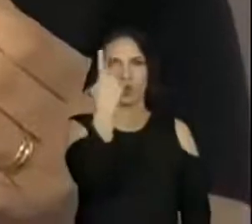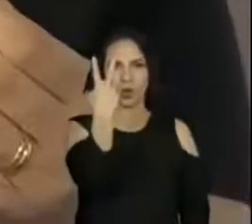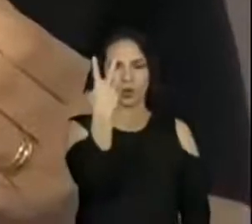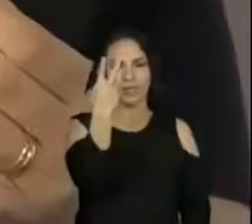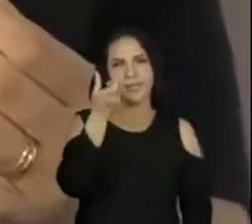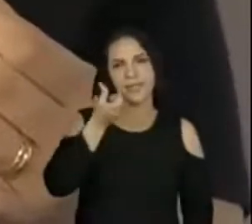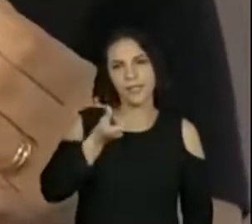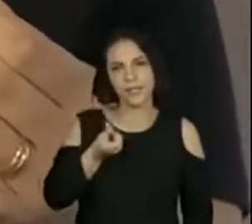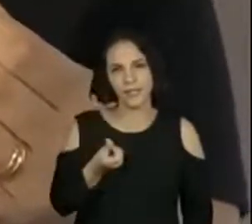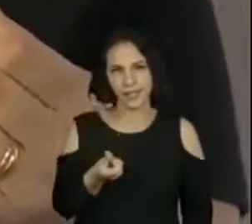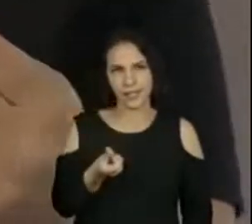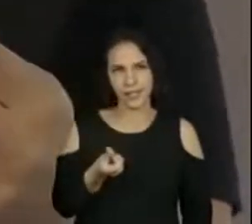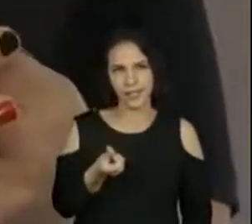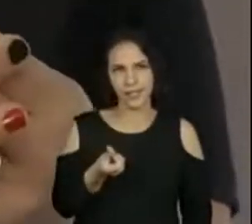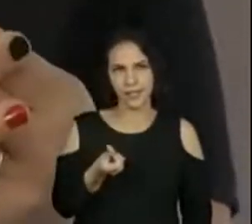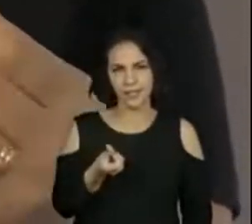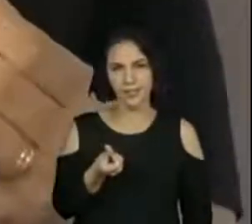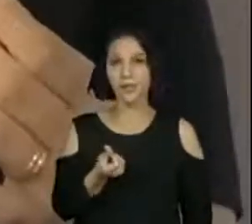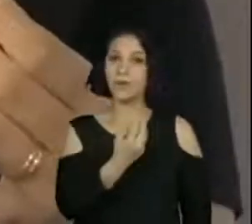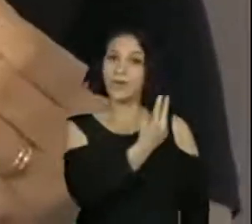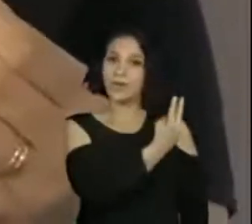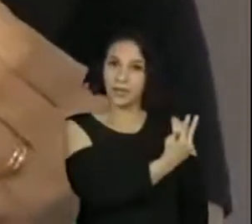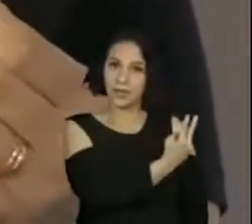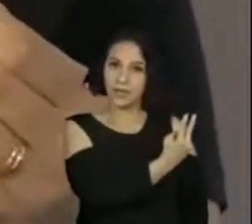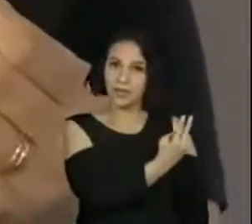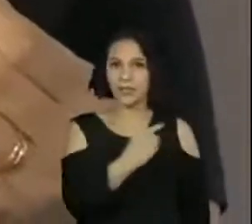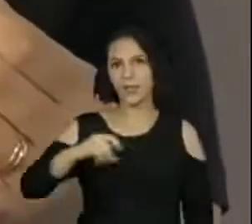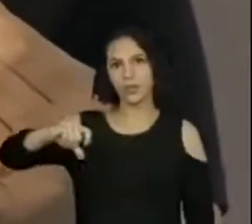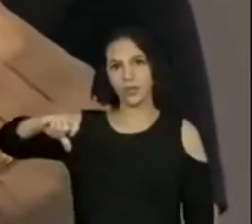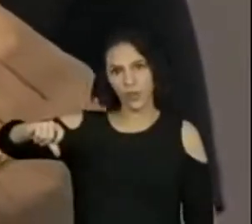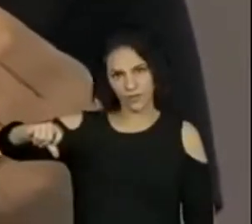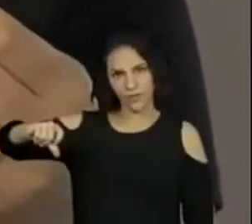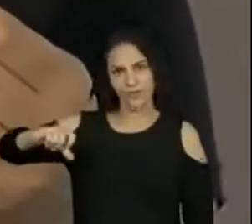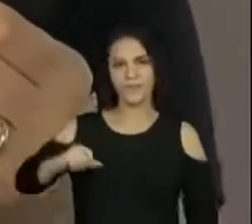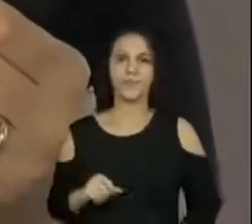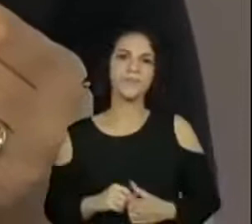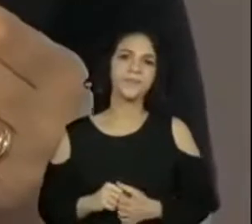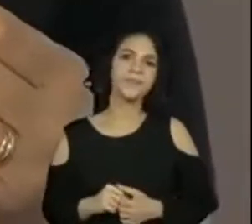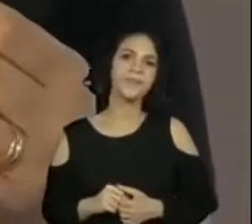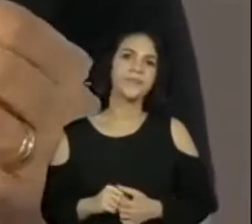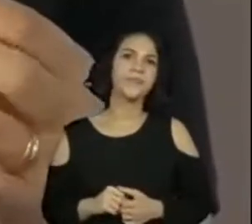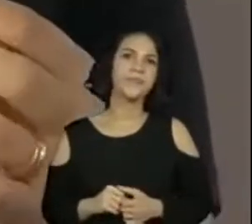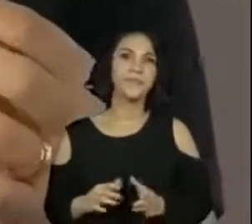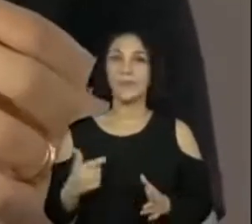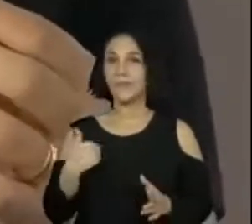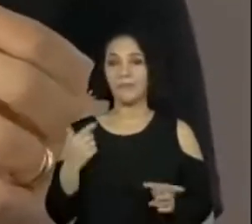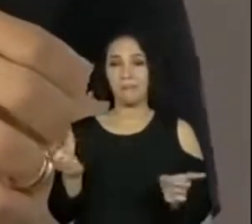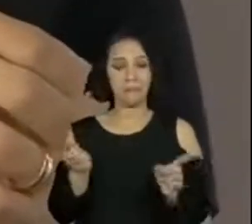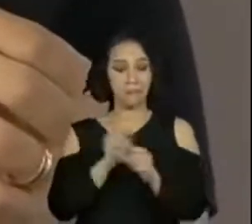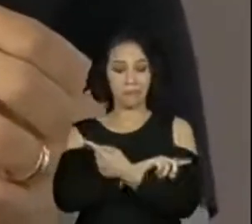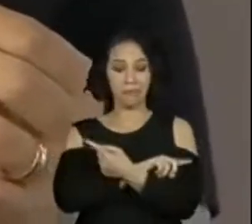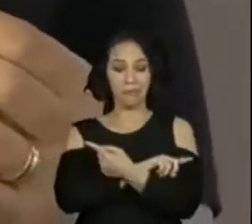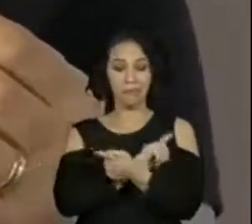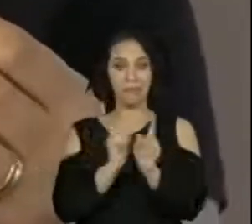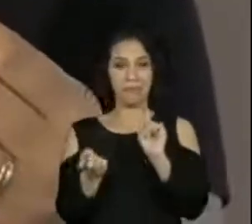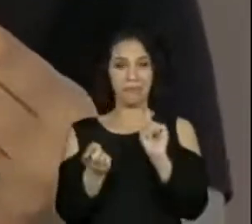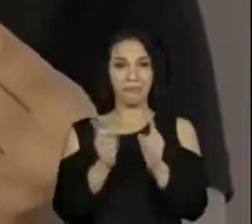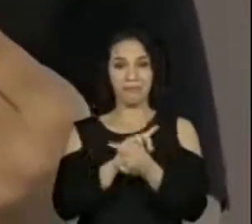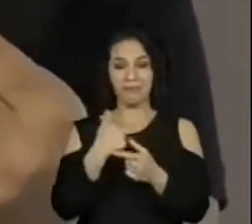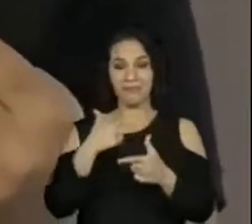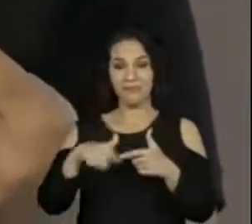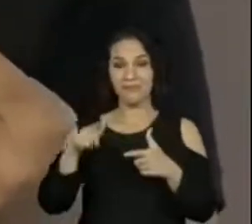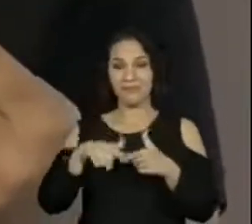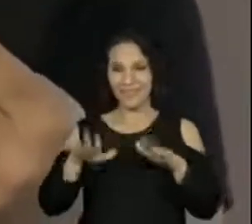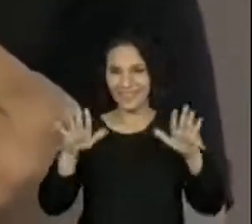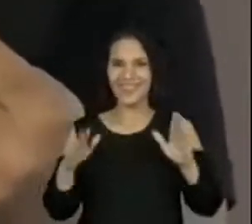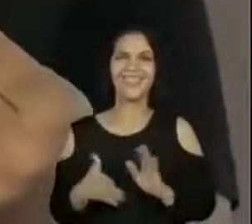o 6, o 3 e o 9, tá bom? Pro Juliana tem um problema sério de lateralidade aqui.